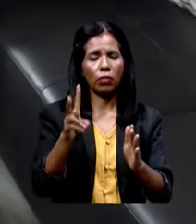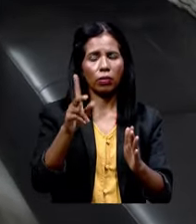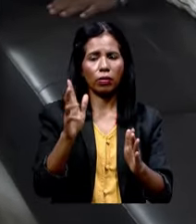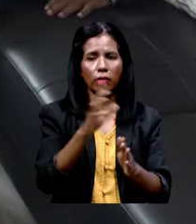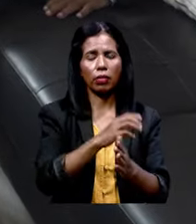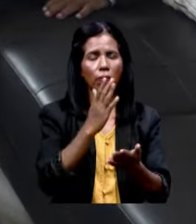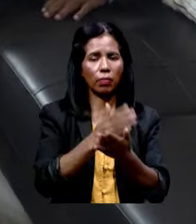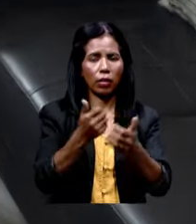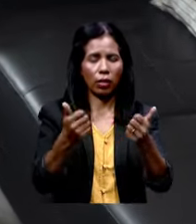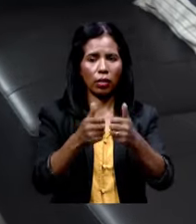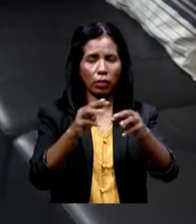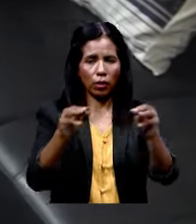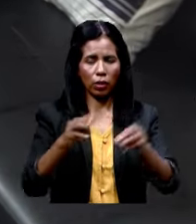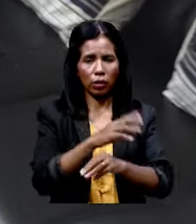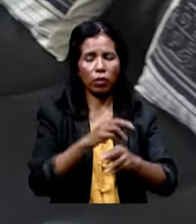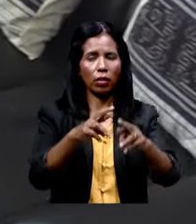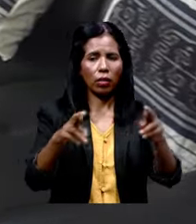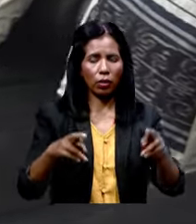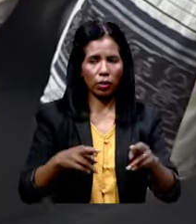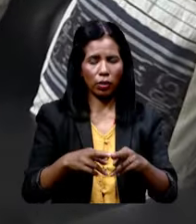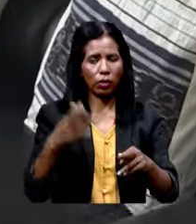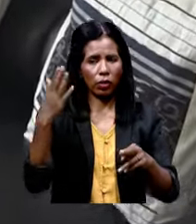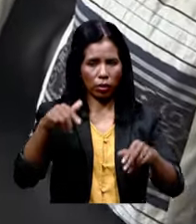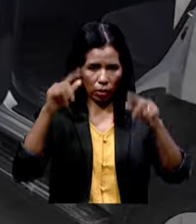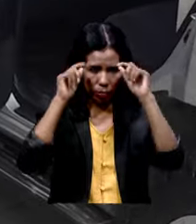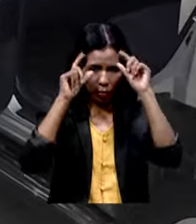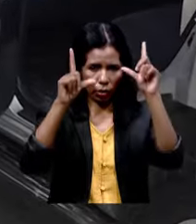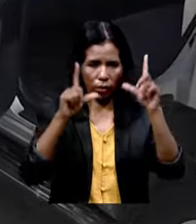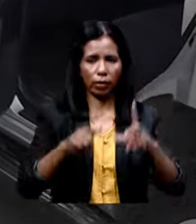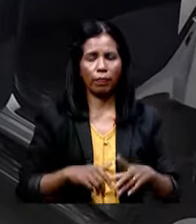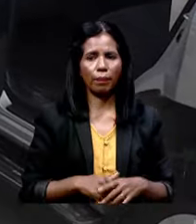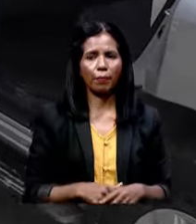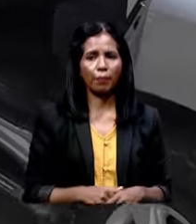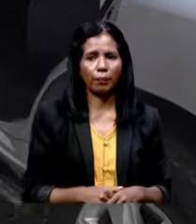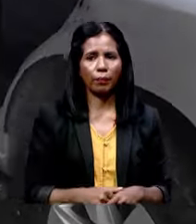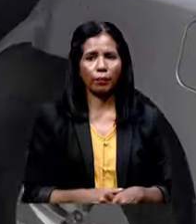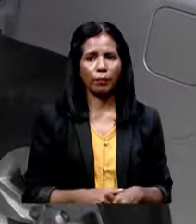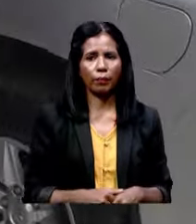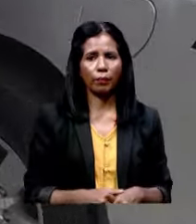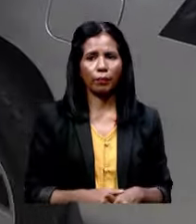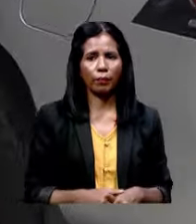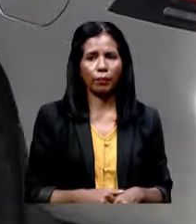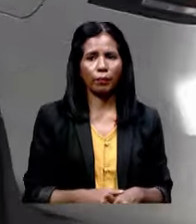no rituais, que assegura a ordem pública e a território laran. Mateus Romário, Adair Tosimenes, GMN.